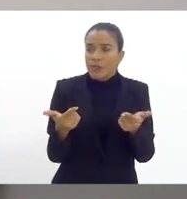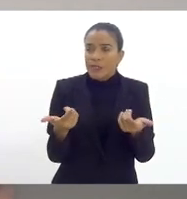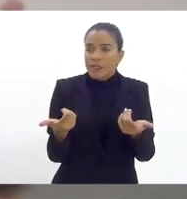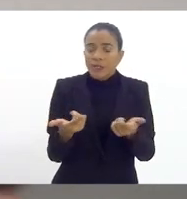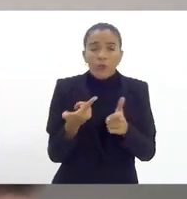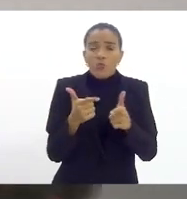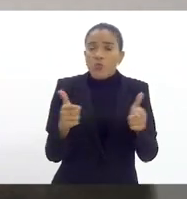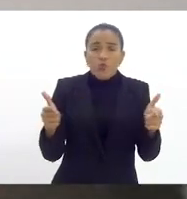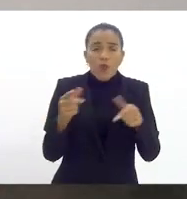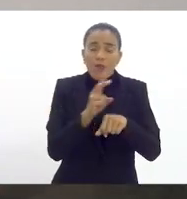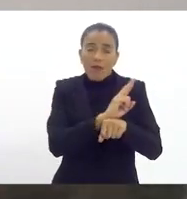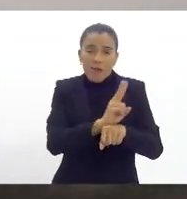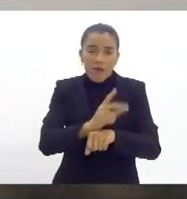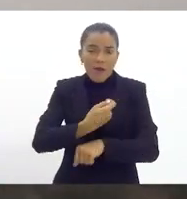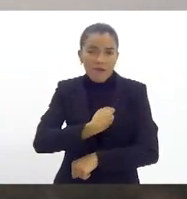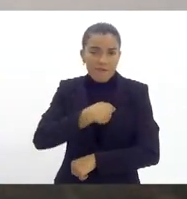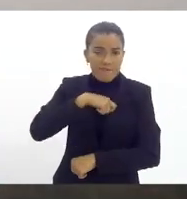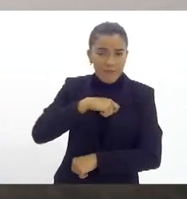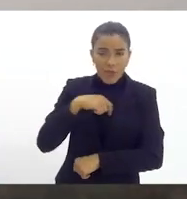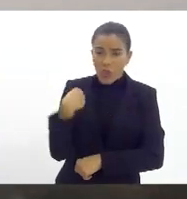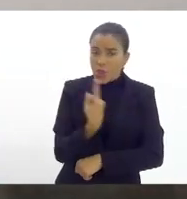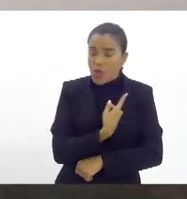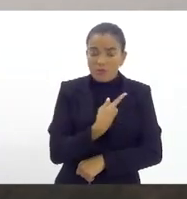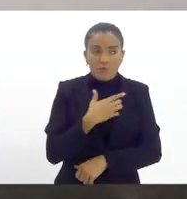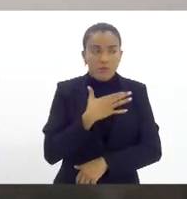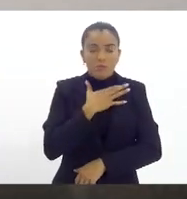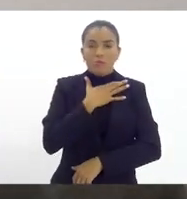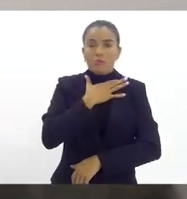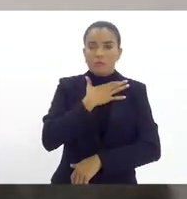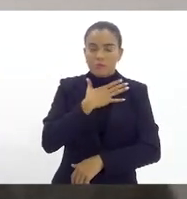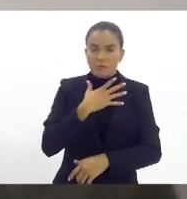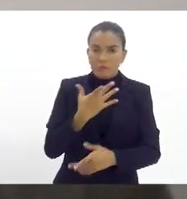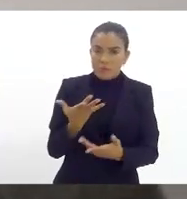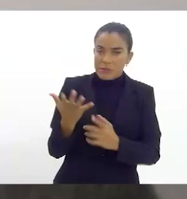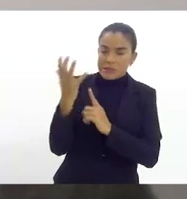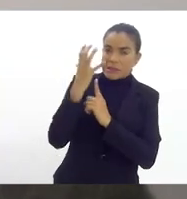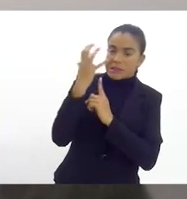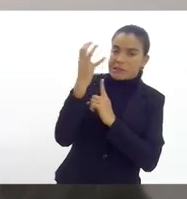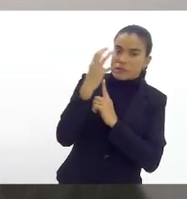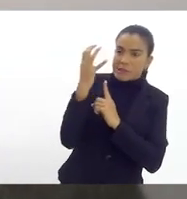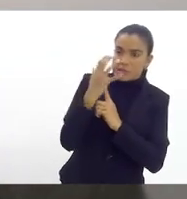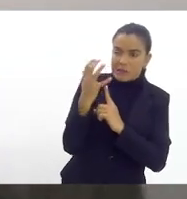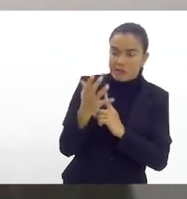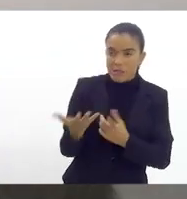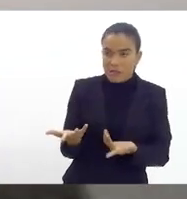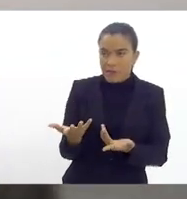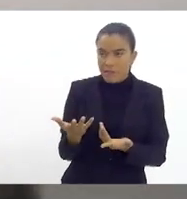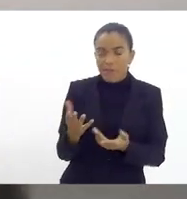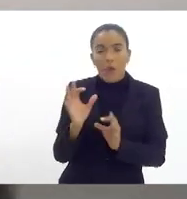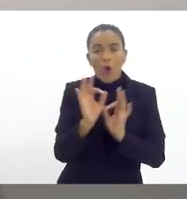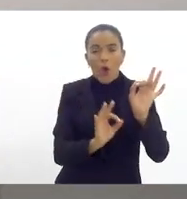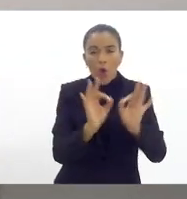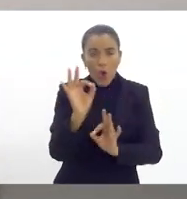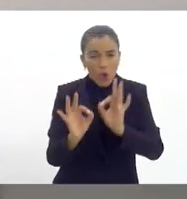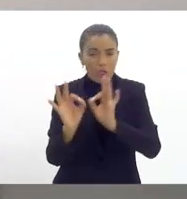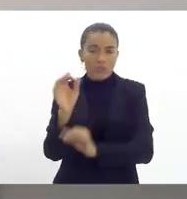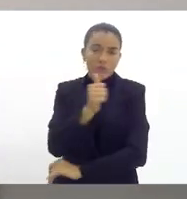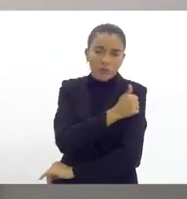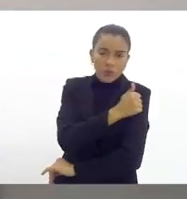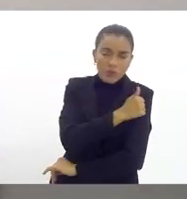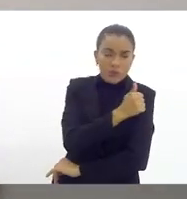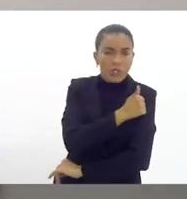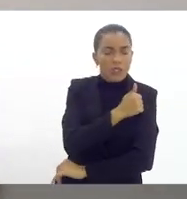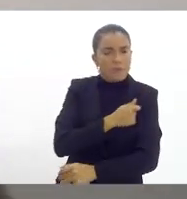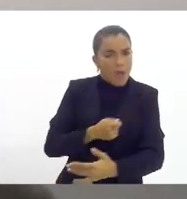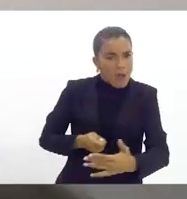fiscalização sobre isso né a gente sente sufocado outra coisa sobre a organização dos Estudantes para essa